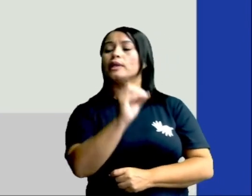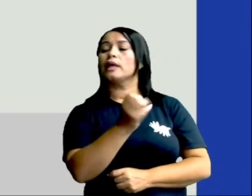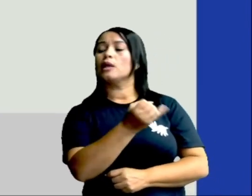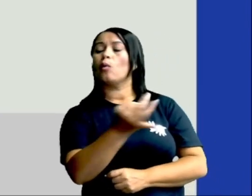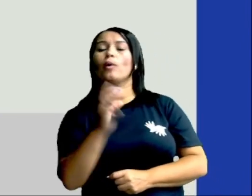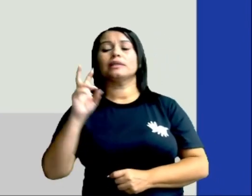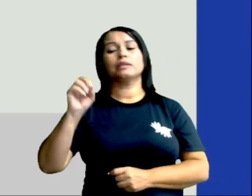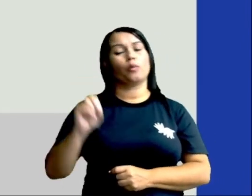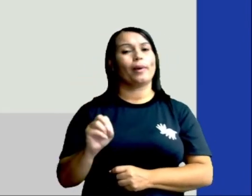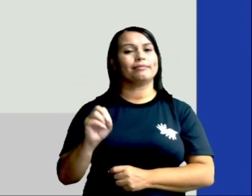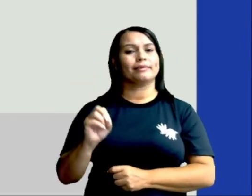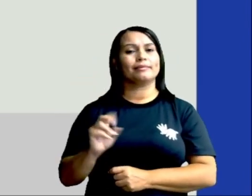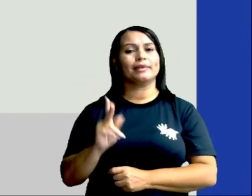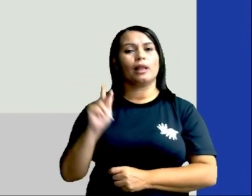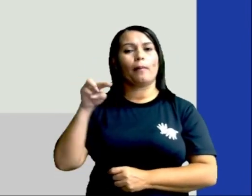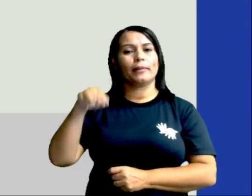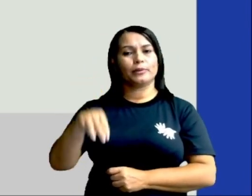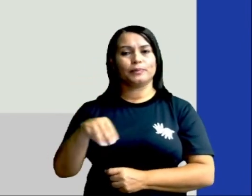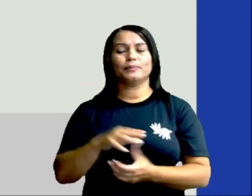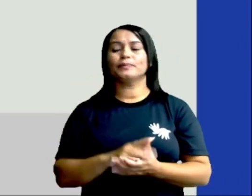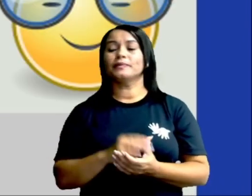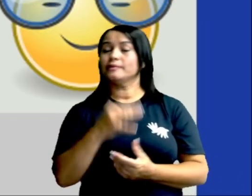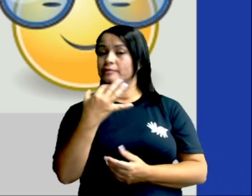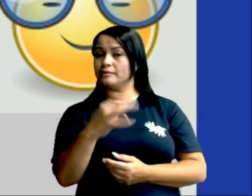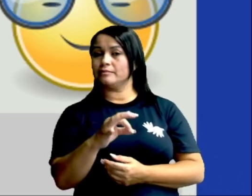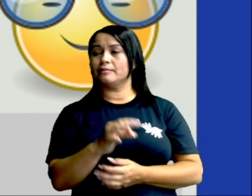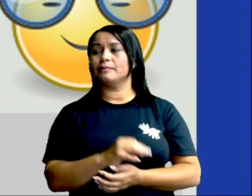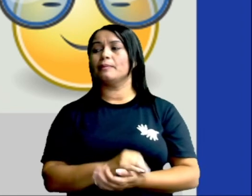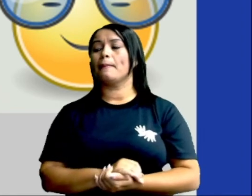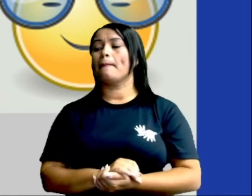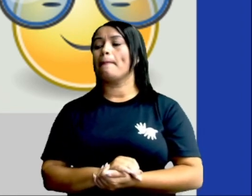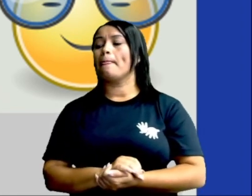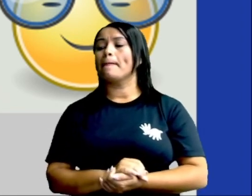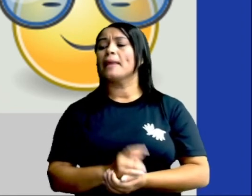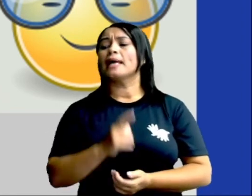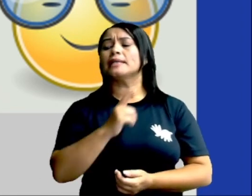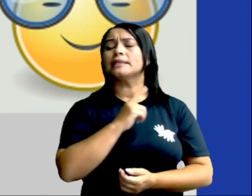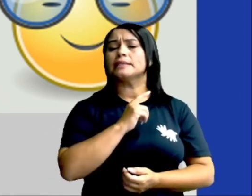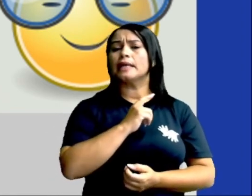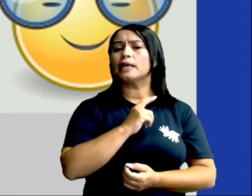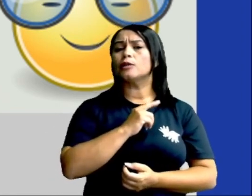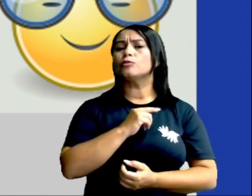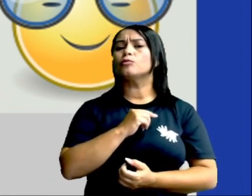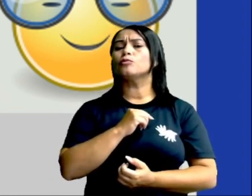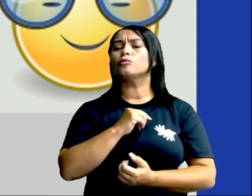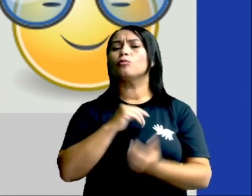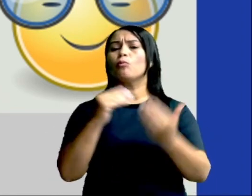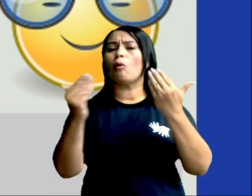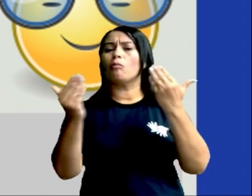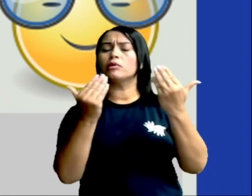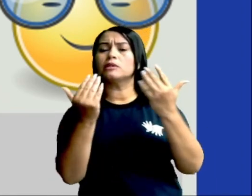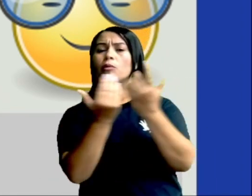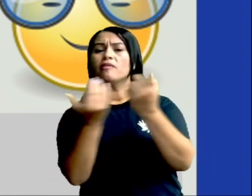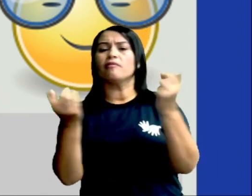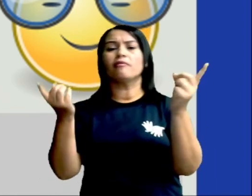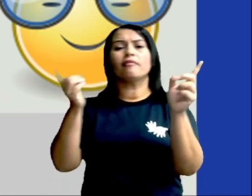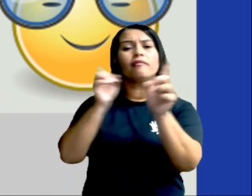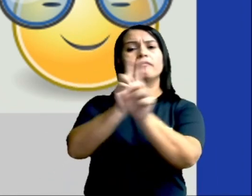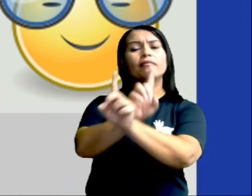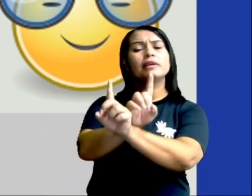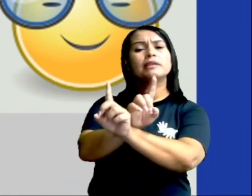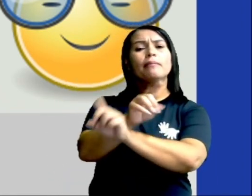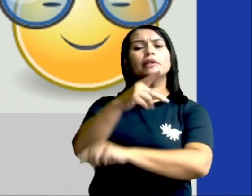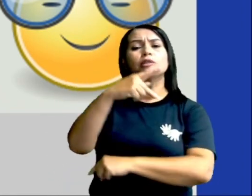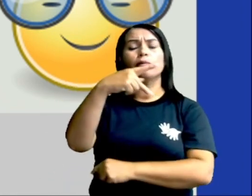gastaria quanto? 50 quilômetros. Não é isso? Duas grandezas são inversamente proporcionais